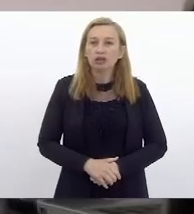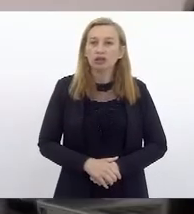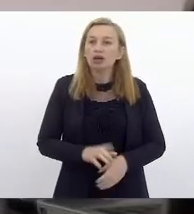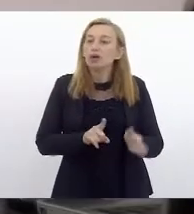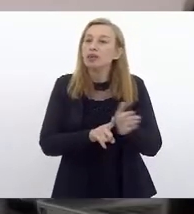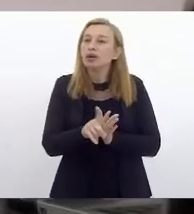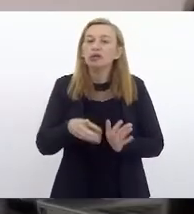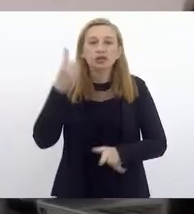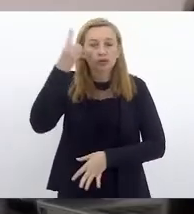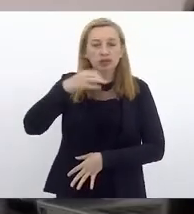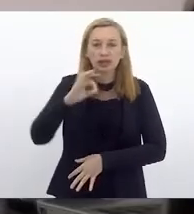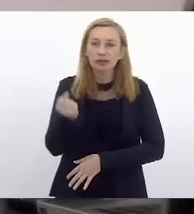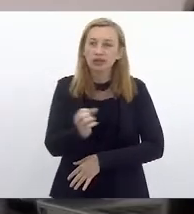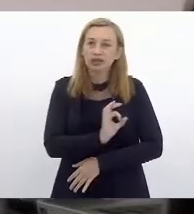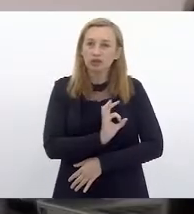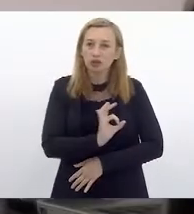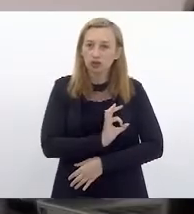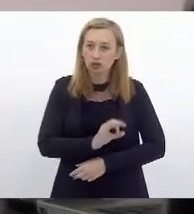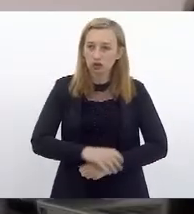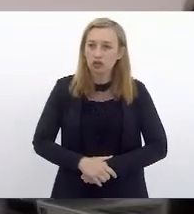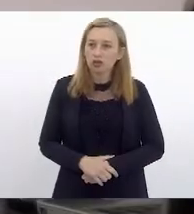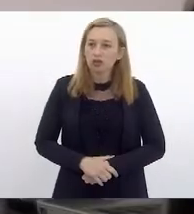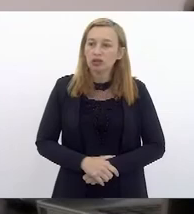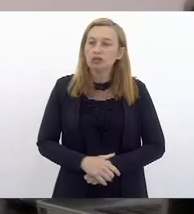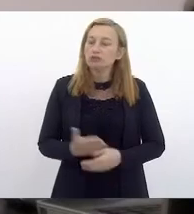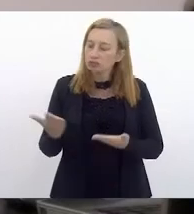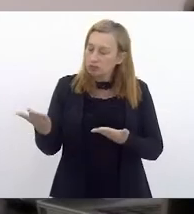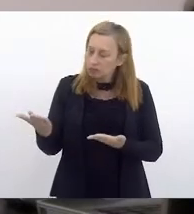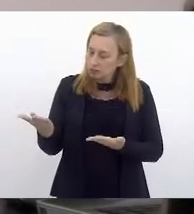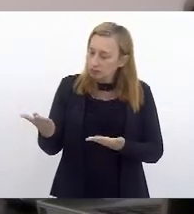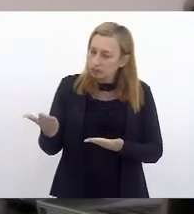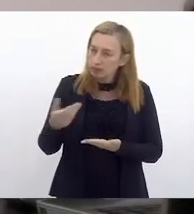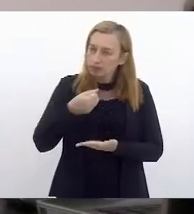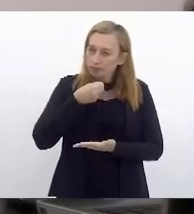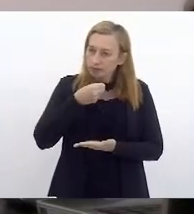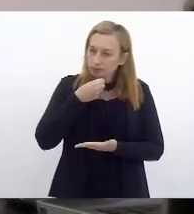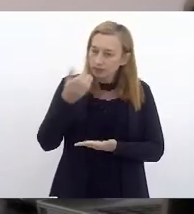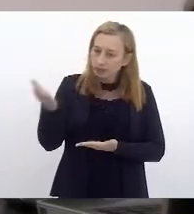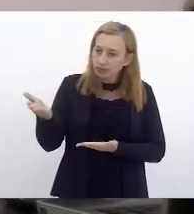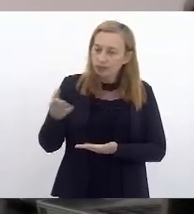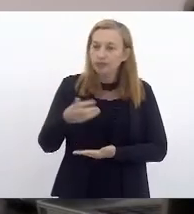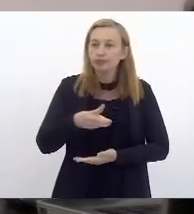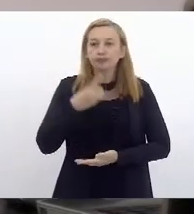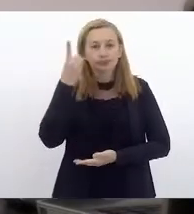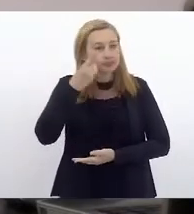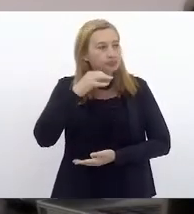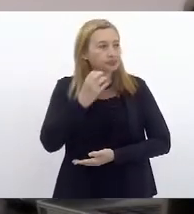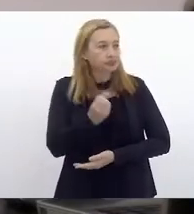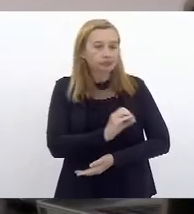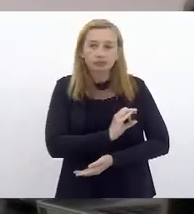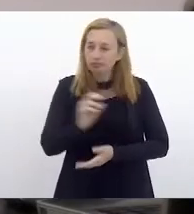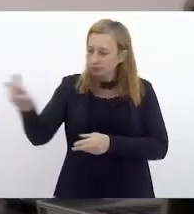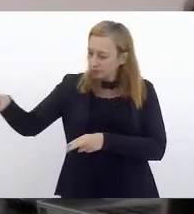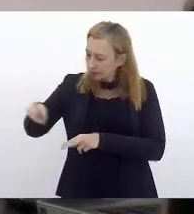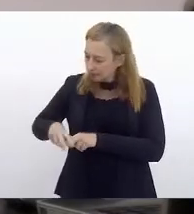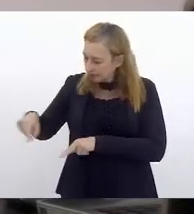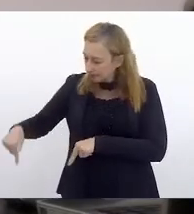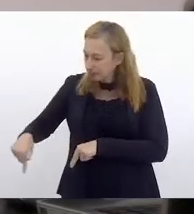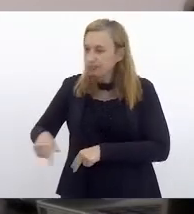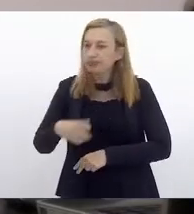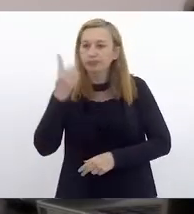Pergunta à deputada Marta Rocha. Por favor, microfone para a deputada Marta Rocha. Você não está na mesa aqui,